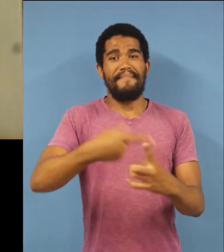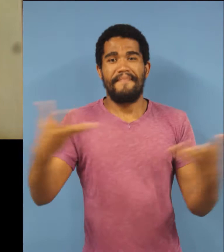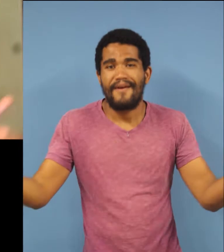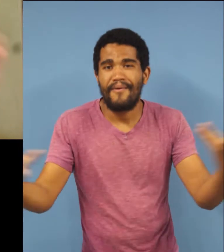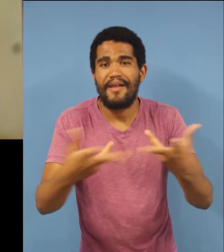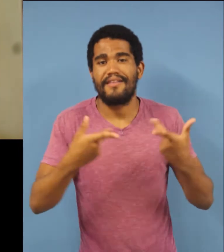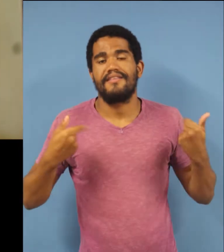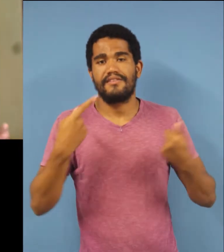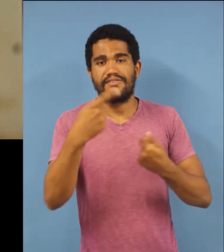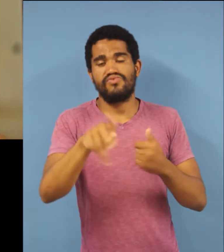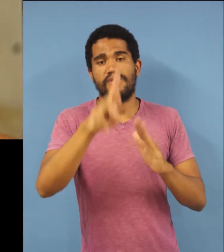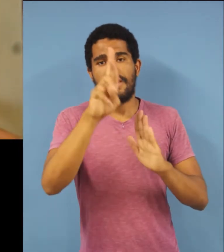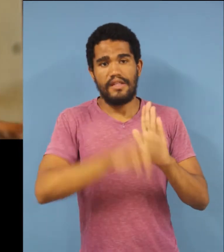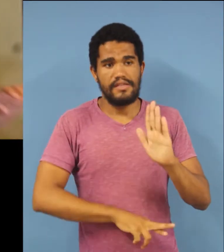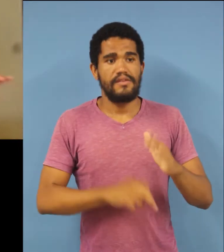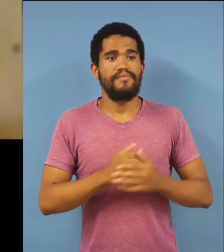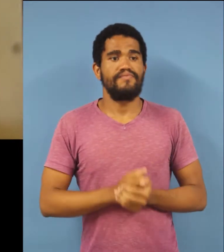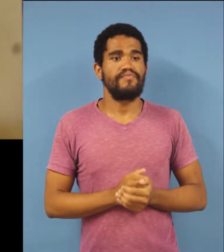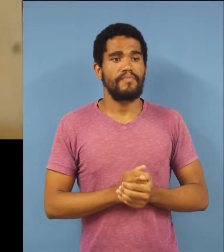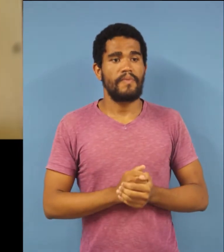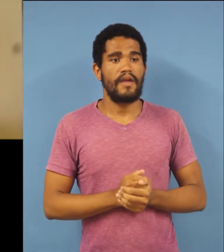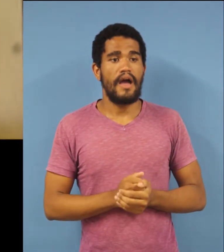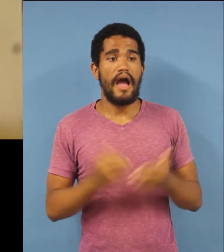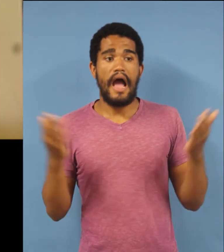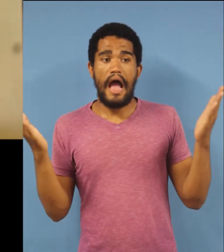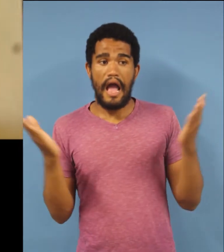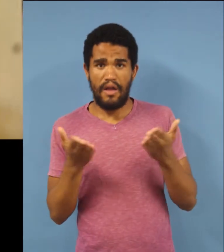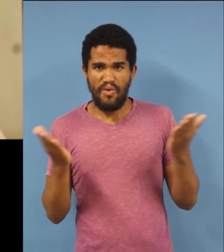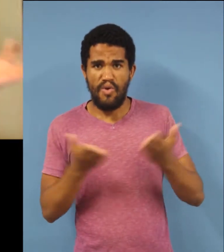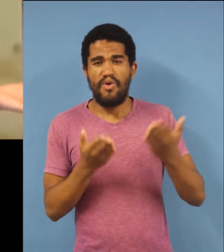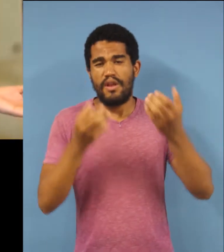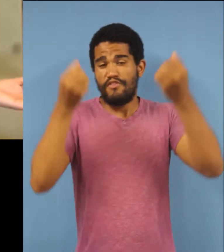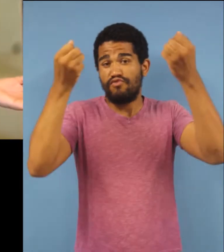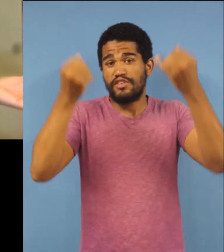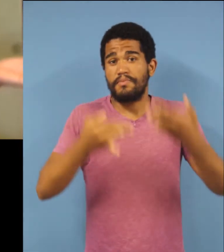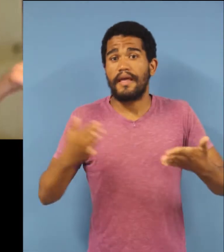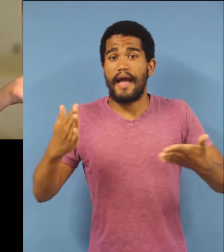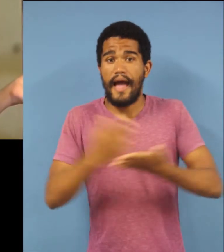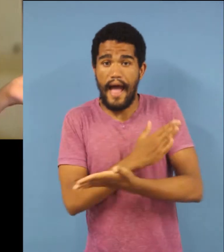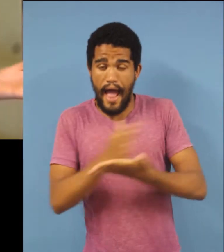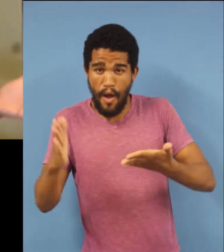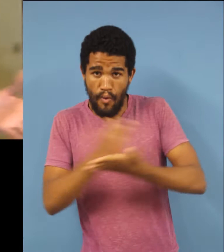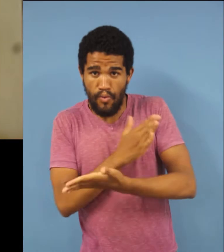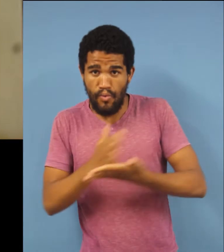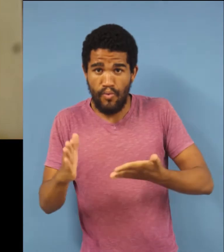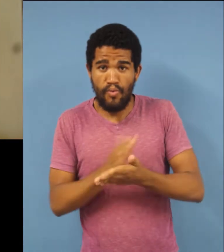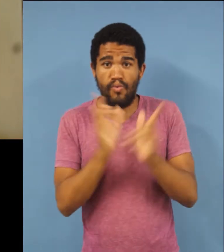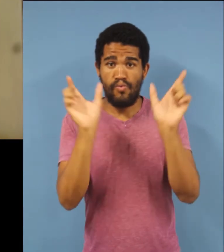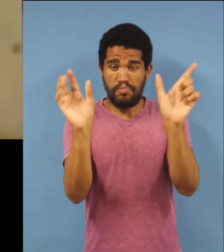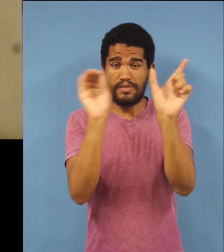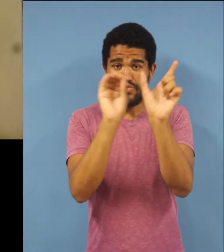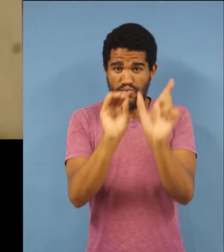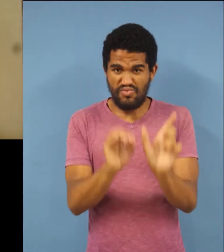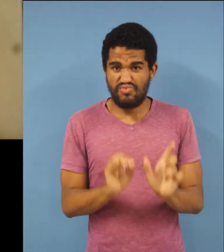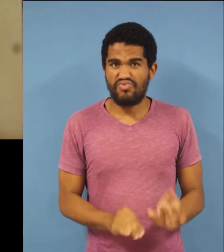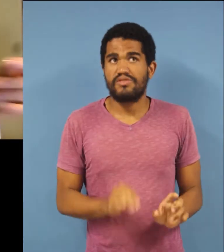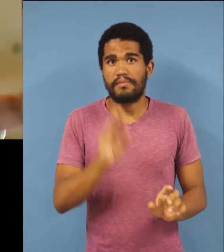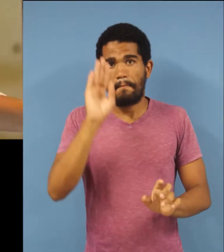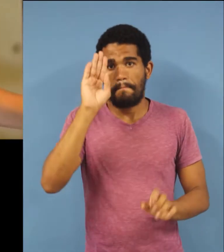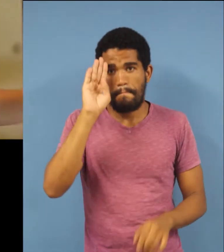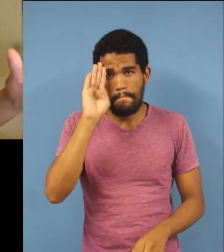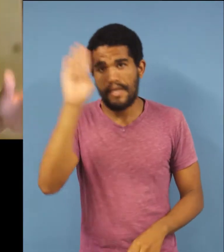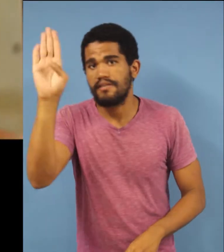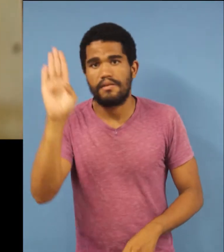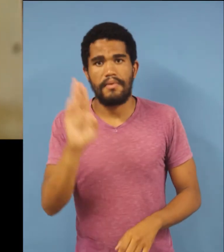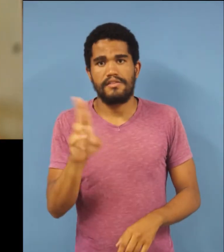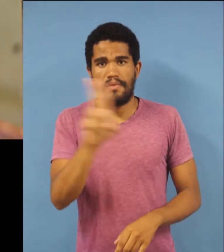de vocês. Deixa eu dar alguns exemplos aqui de conjunção. Eu sempre olho para o lado porque eu trabalho com dois computadores, então esse daqui é